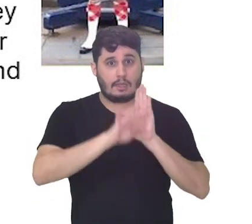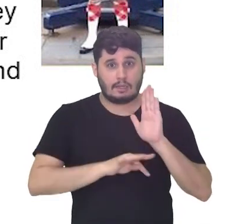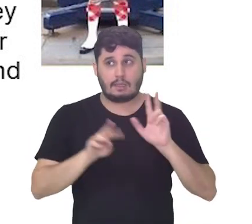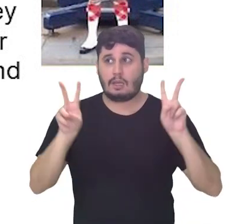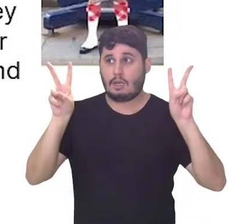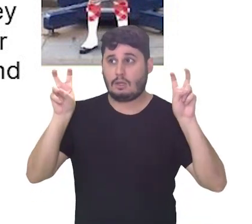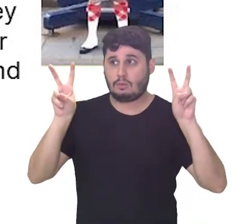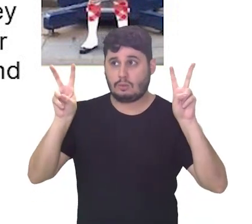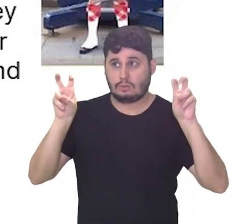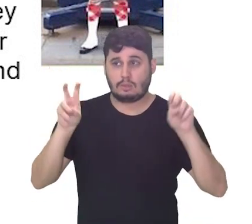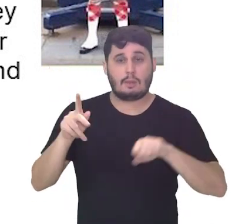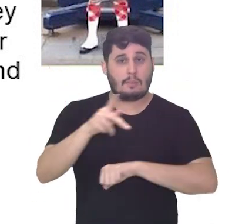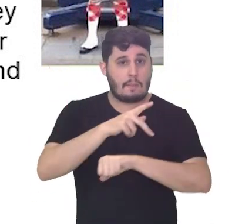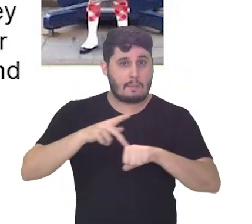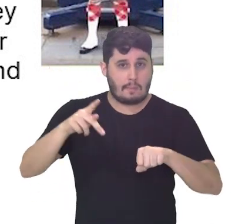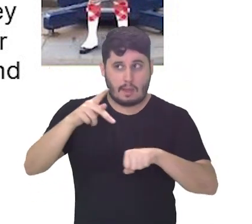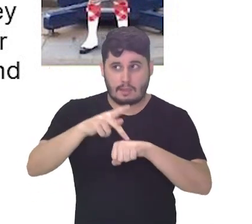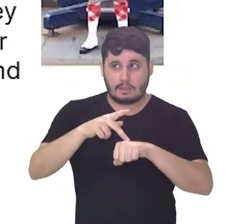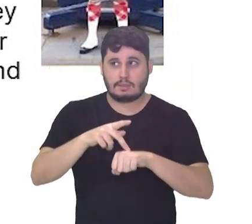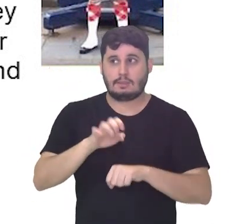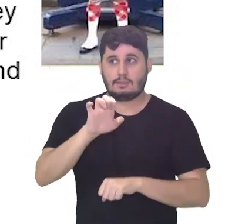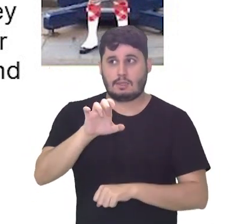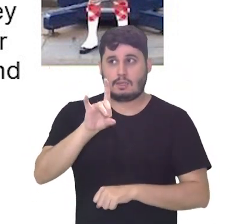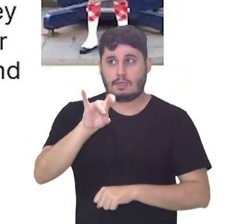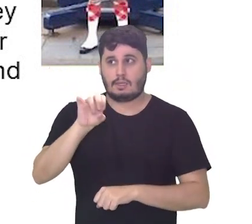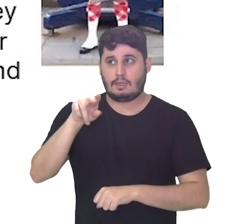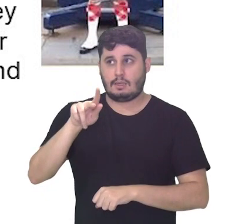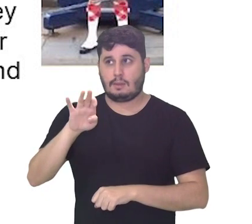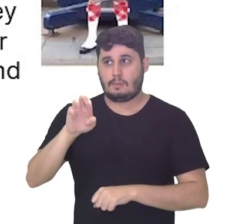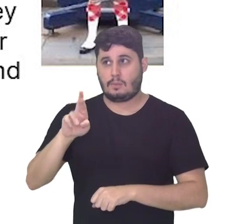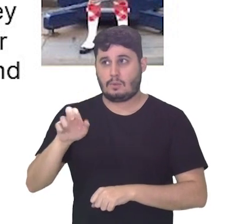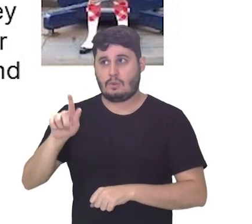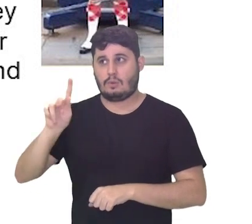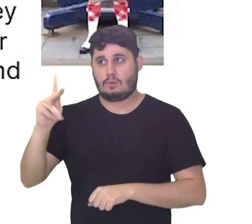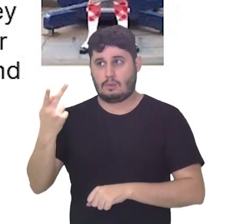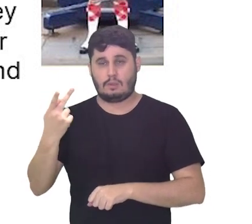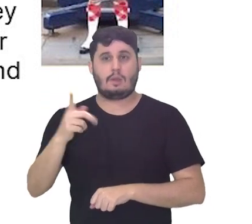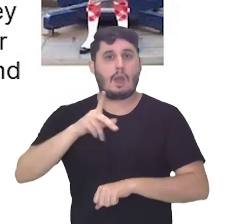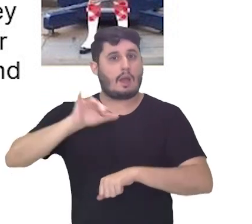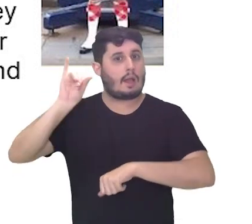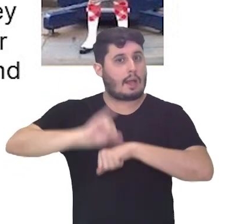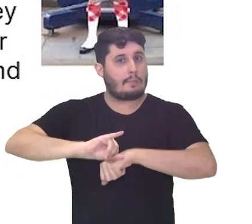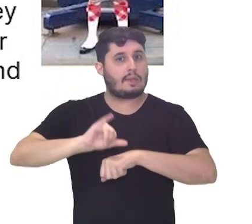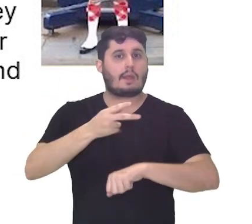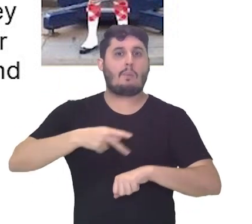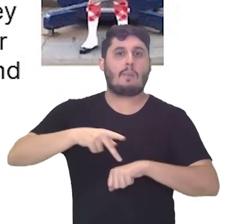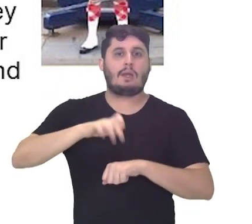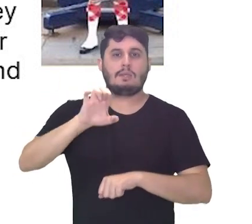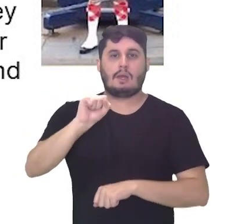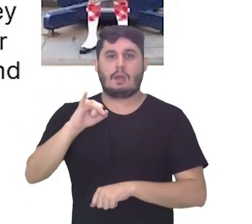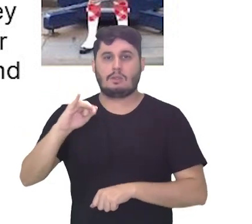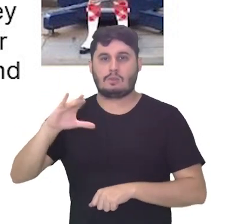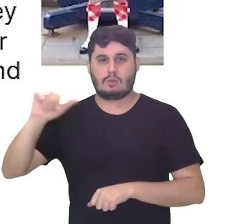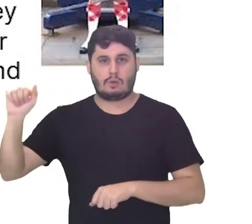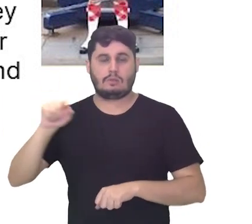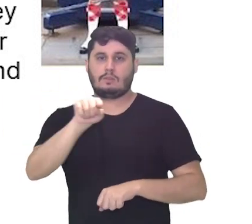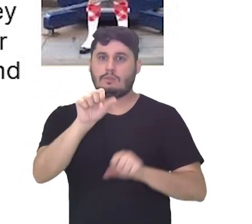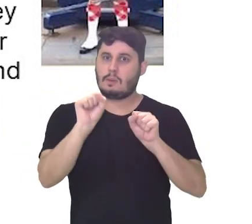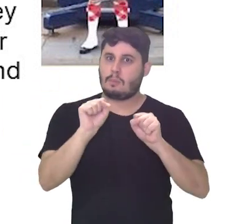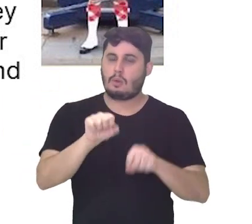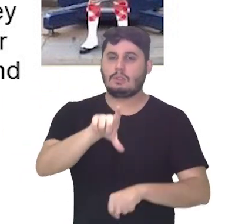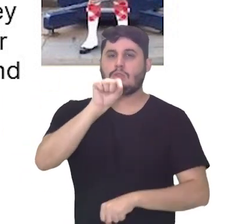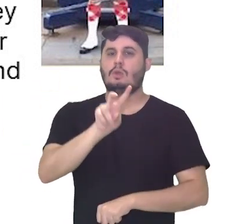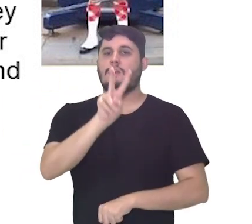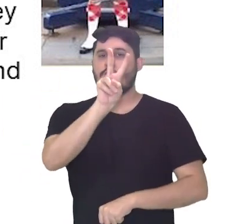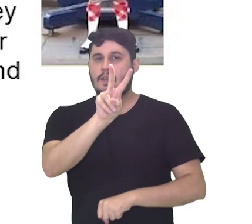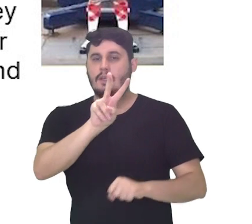Edinburgh, certo? Ou Edimburgo, que é a capital da Escócia, e marque V para verdadeiro e F para